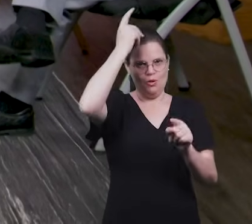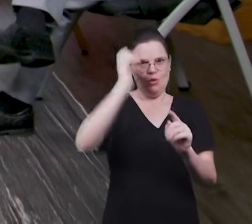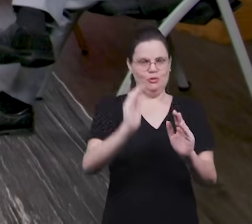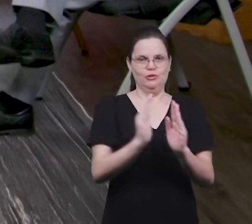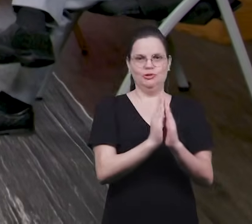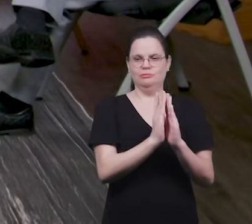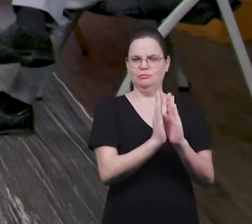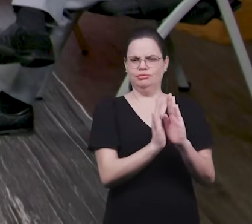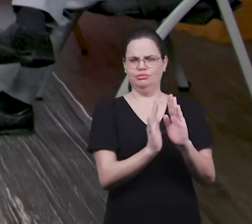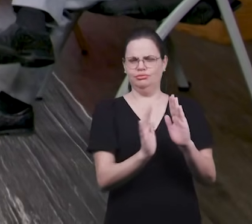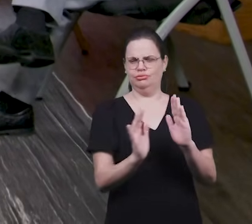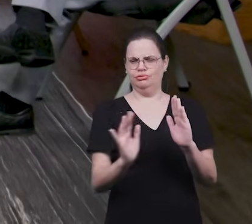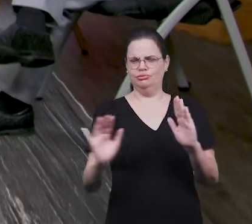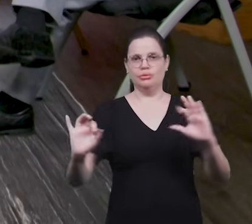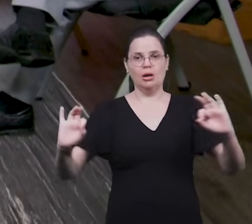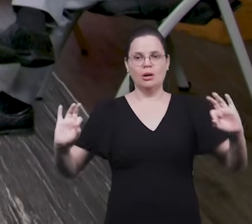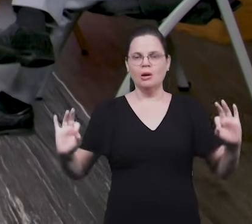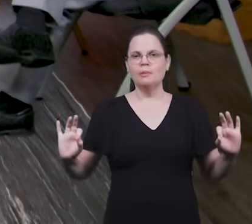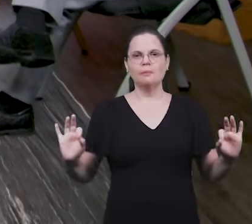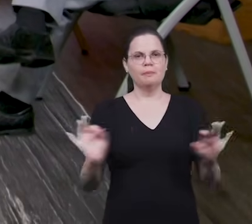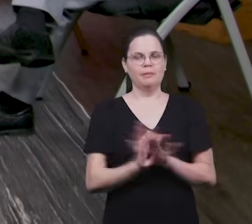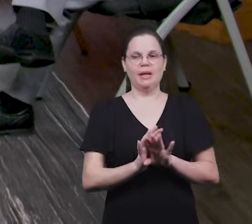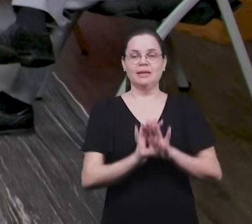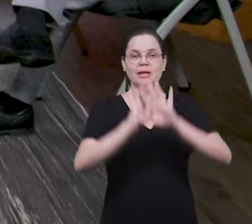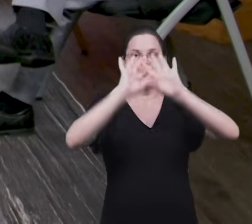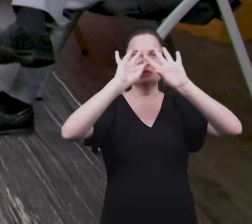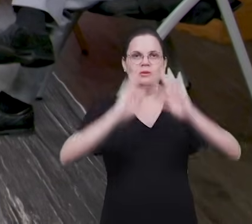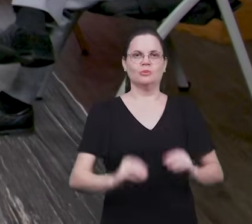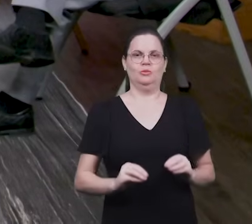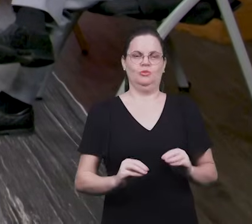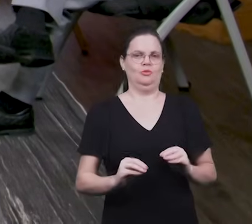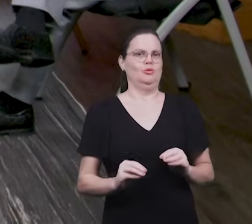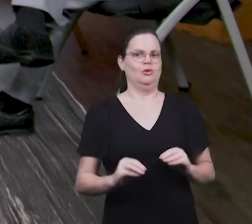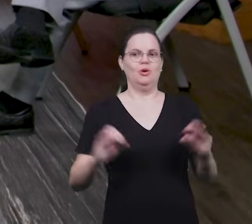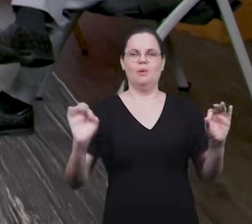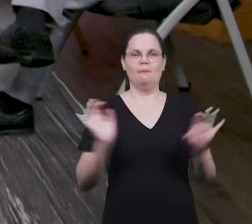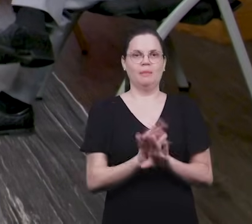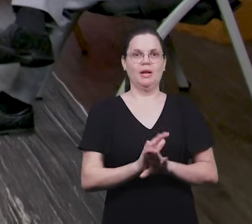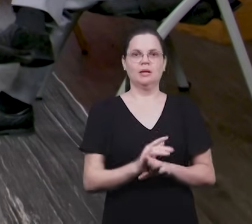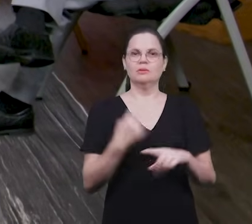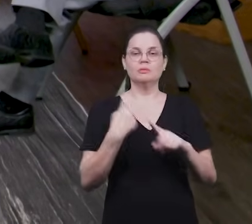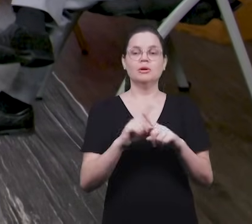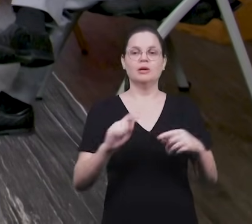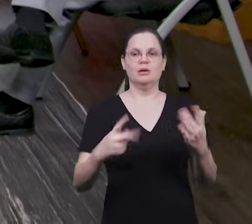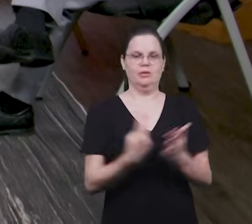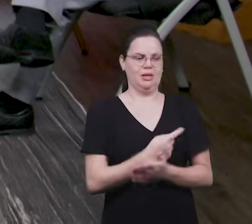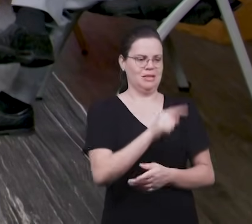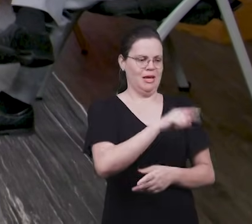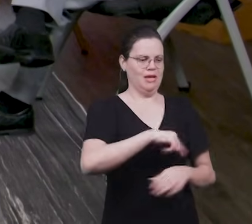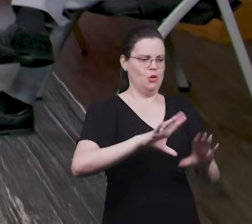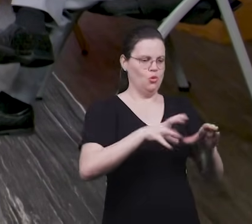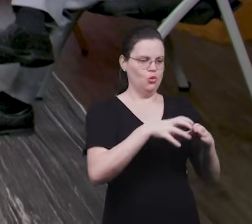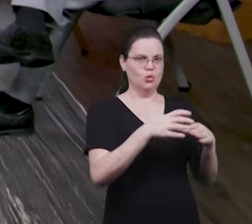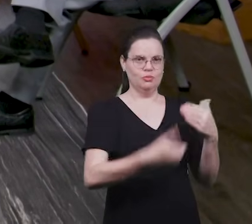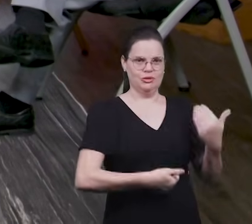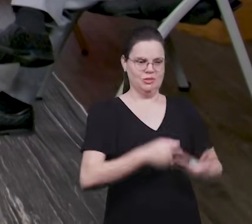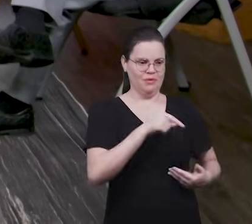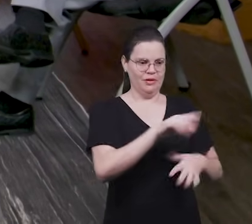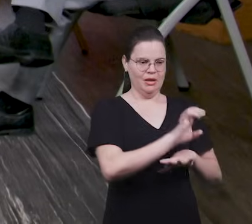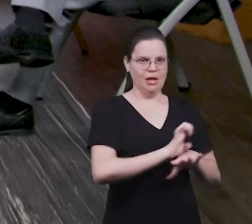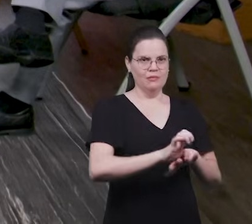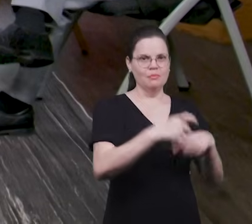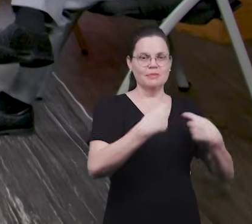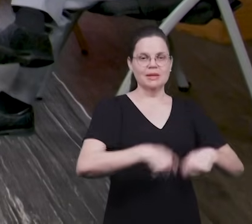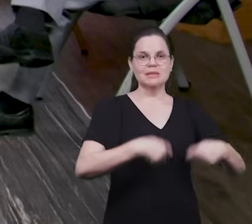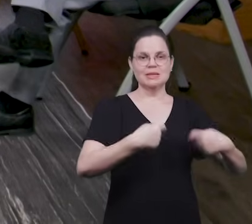todos os elementos que completam a necessidade da igreja, que a igreja possuía para viver o projeto